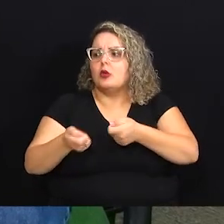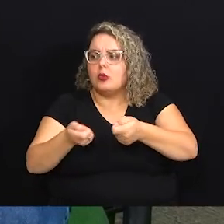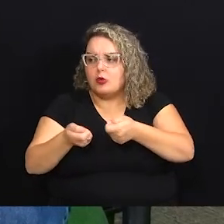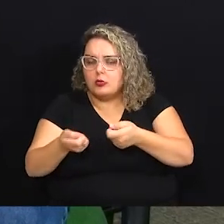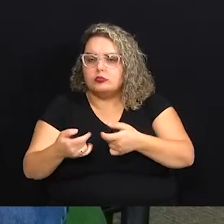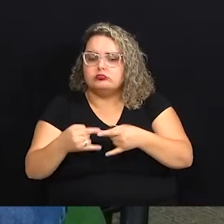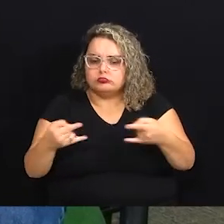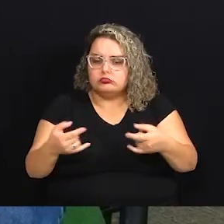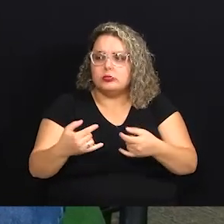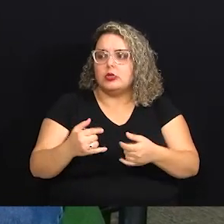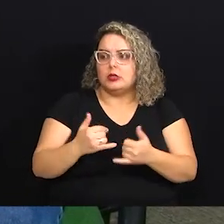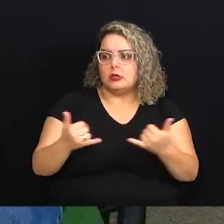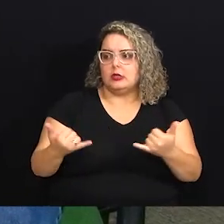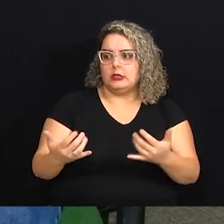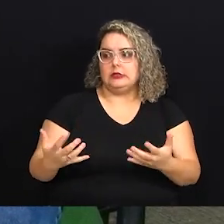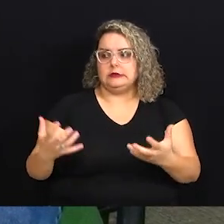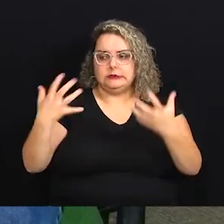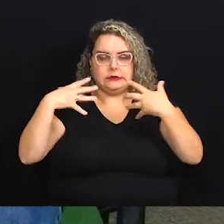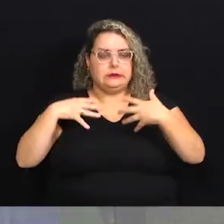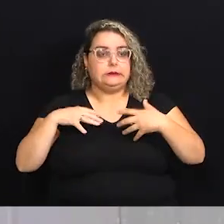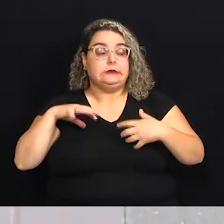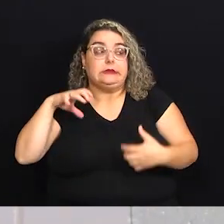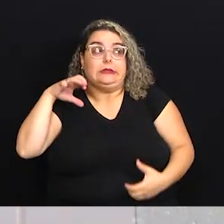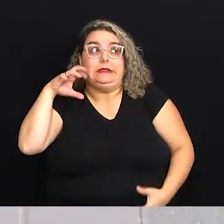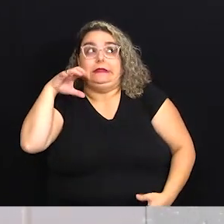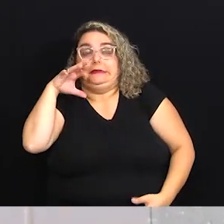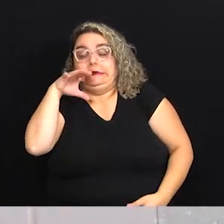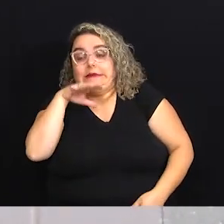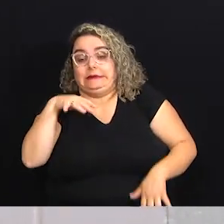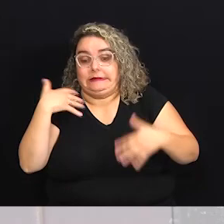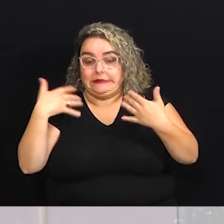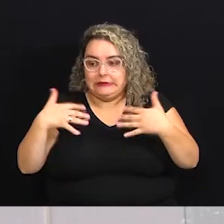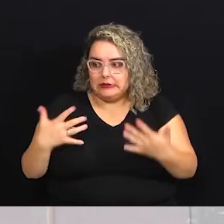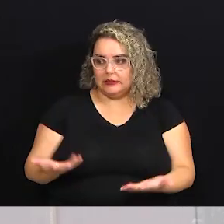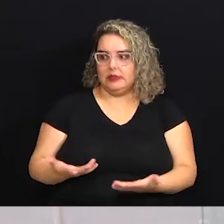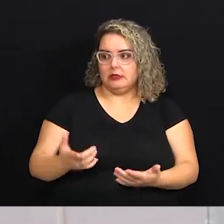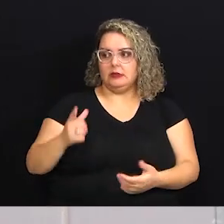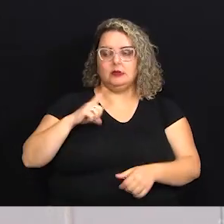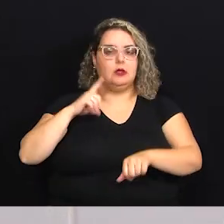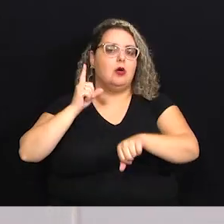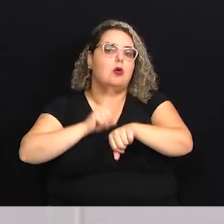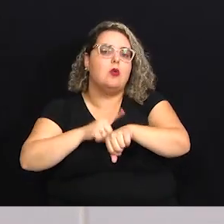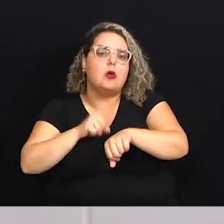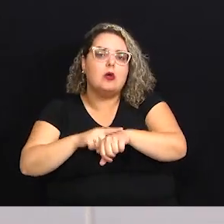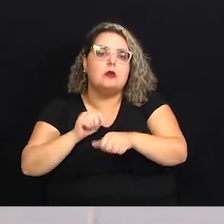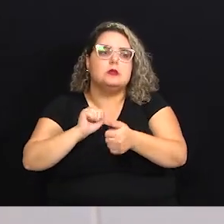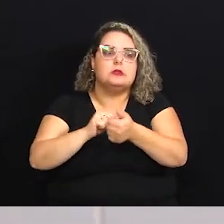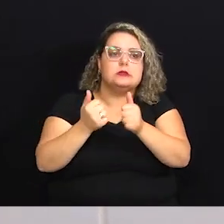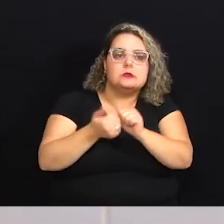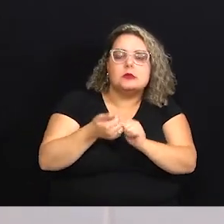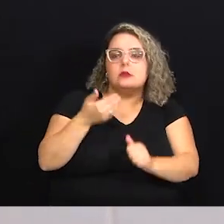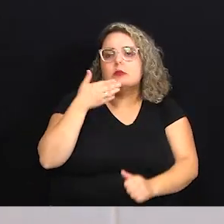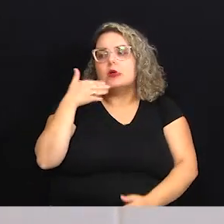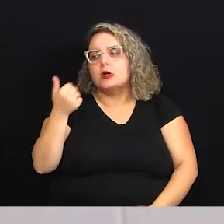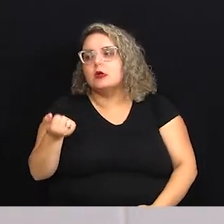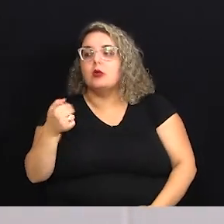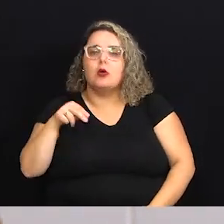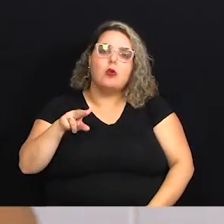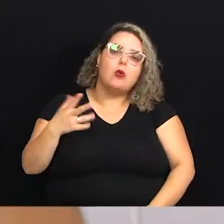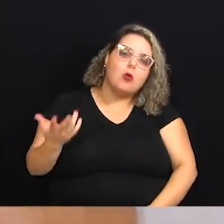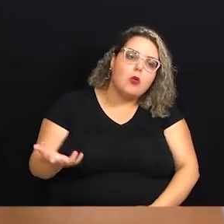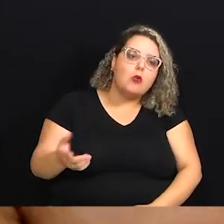uma economizada aí também, porque tem gente que gosta de tomar aquele banho pelando, tem assim horários mais